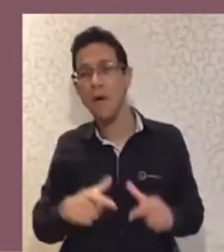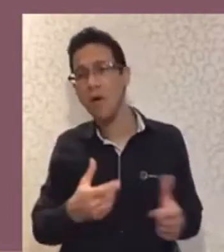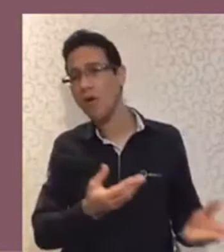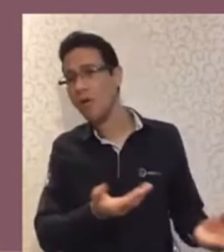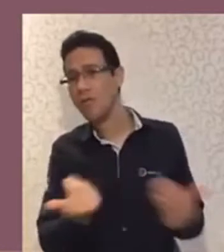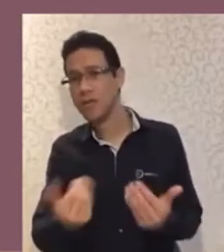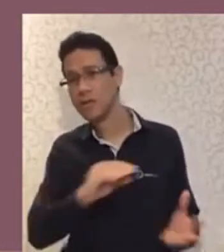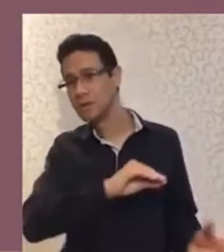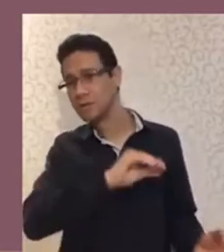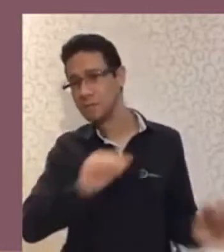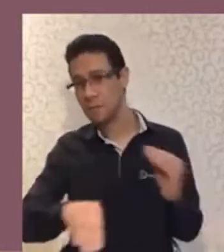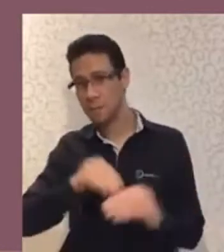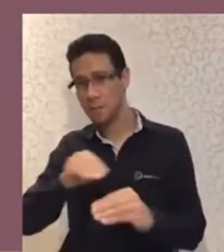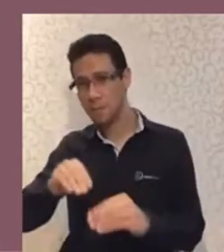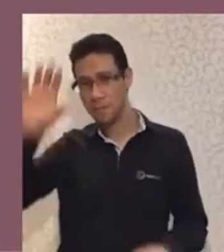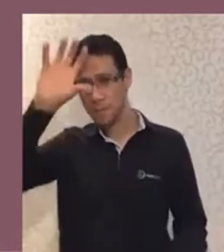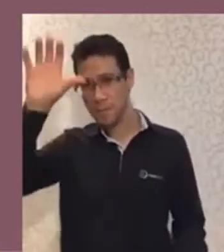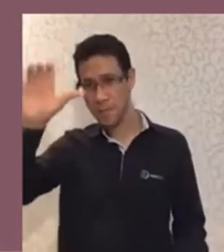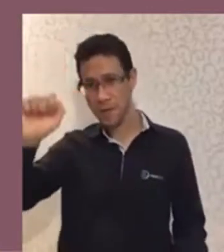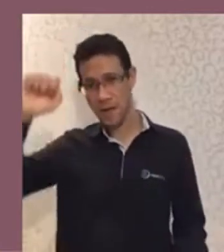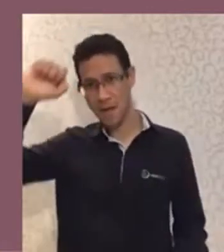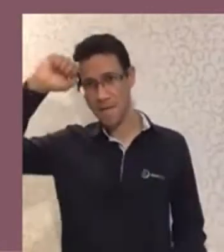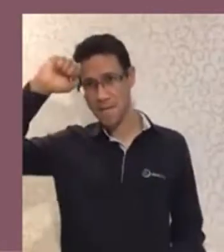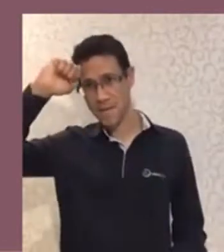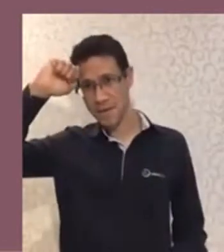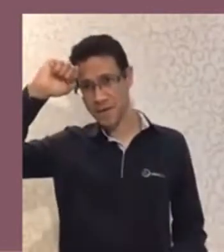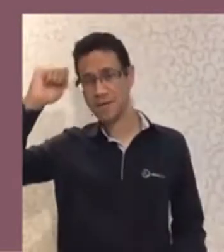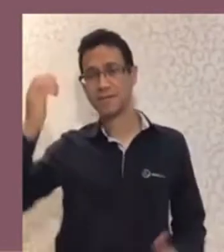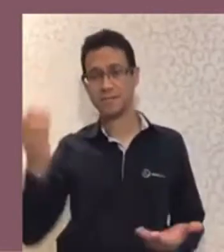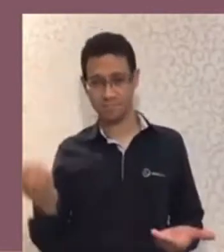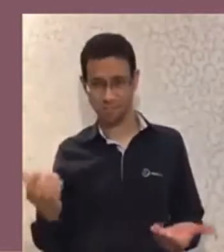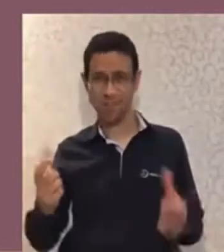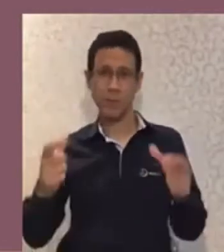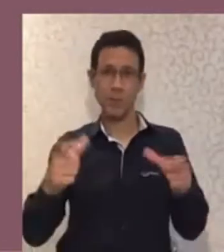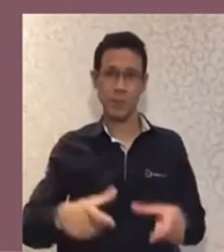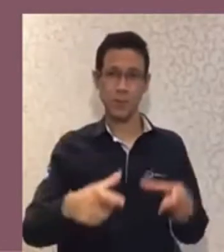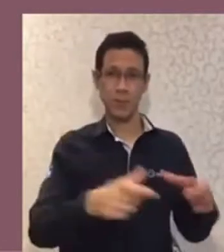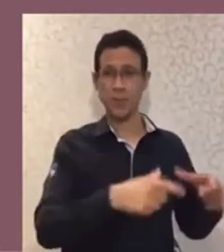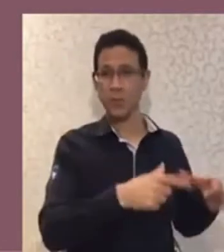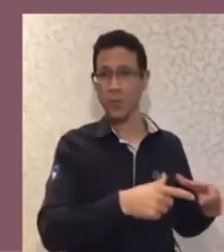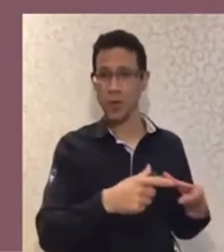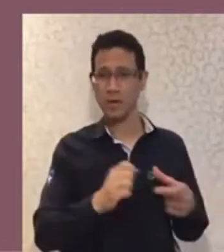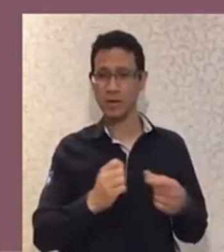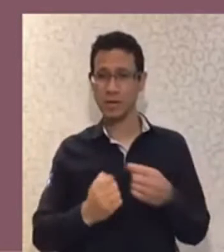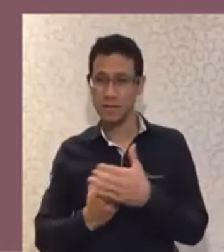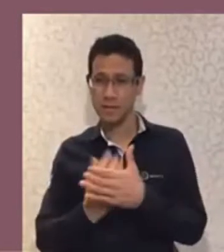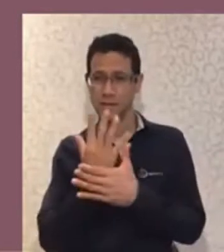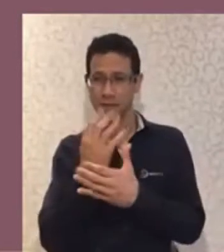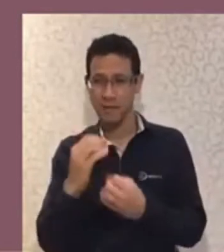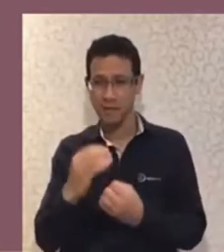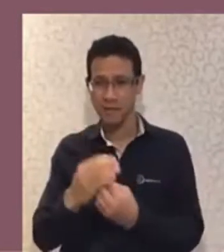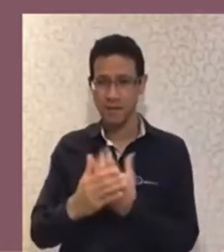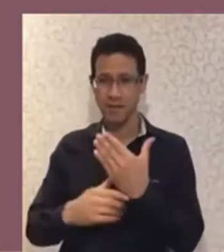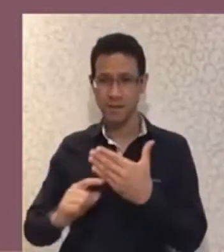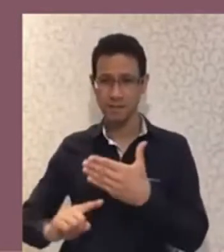África, onde se cultivava, onde o cultivo e os instrumentos de